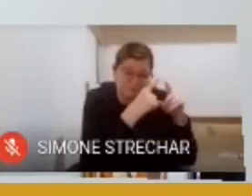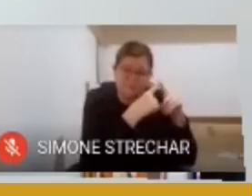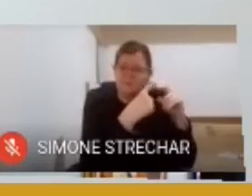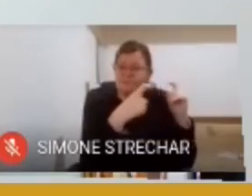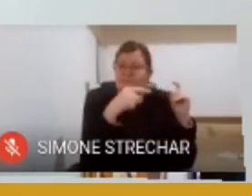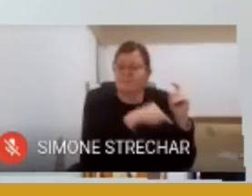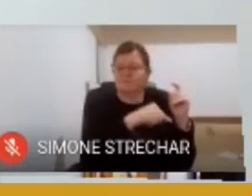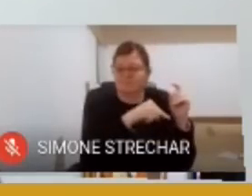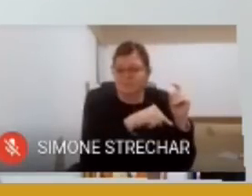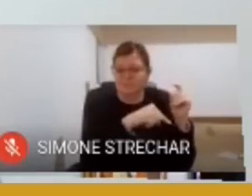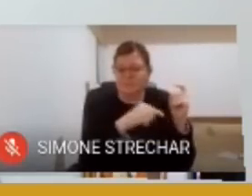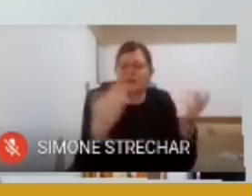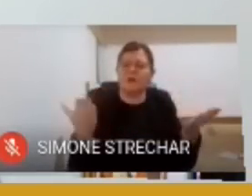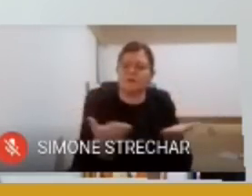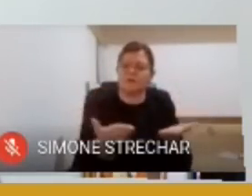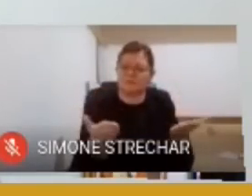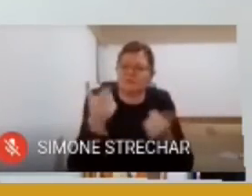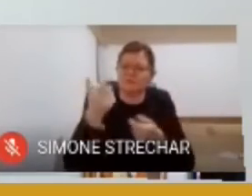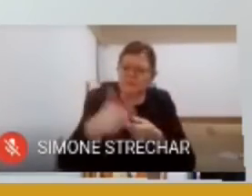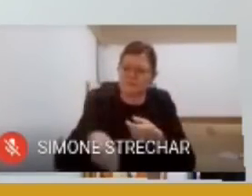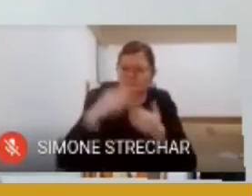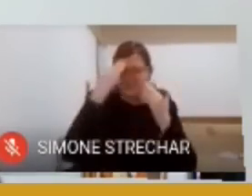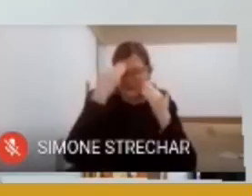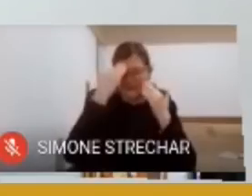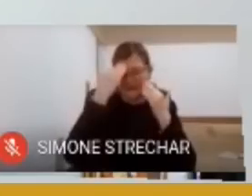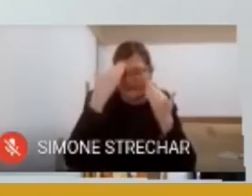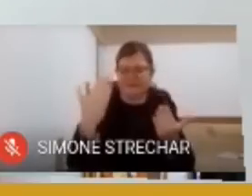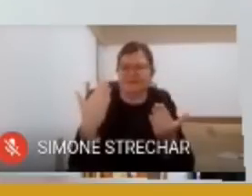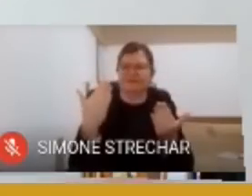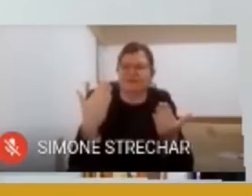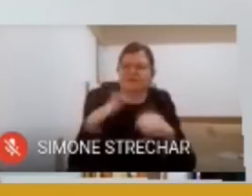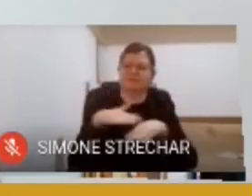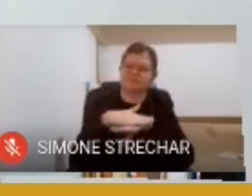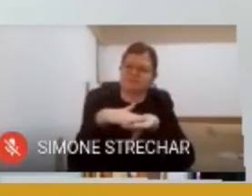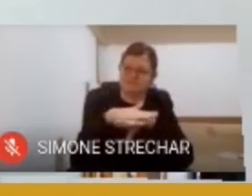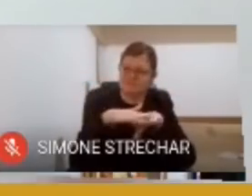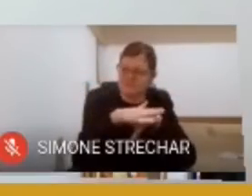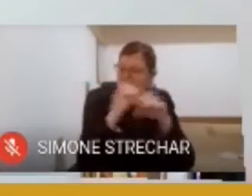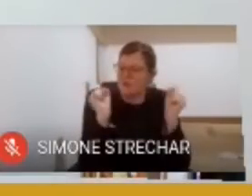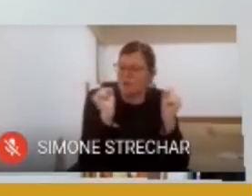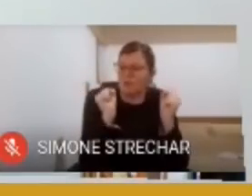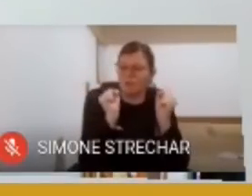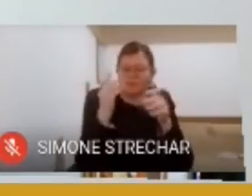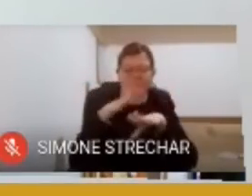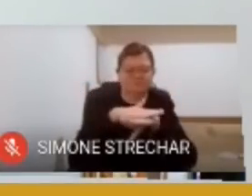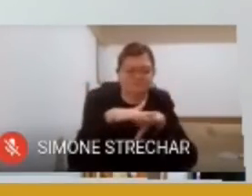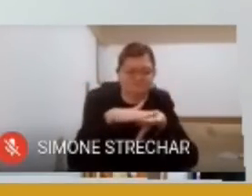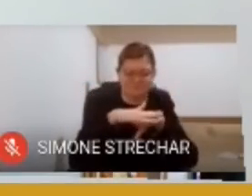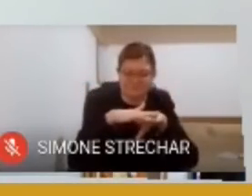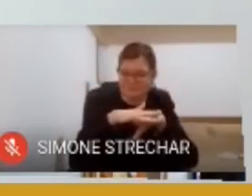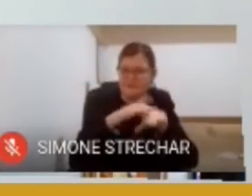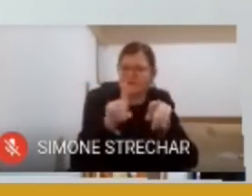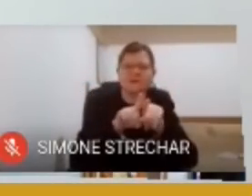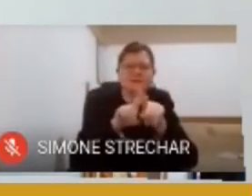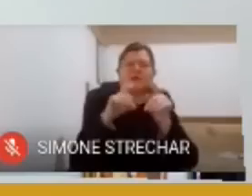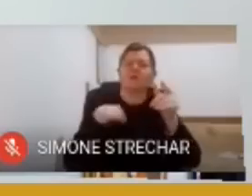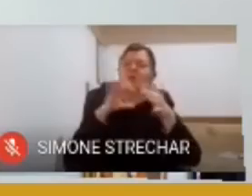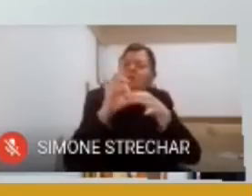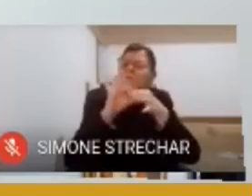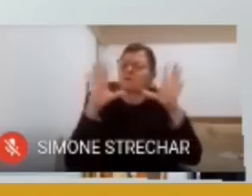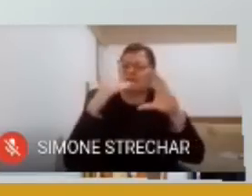nós discutimos os assuntos de forma democrática, de forma ética e, o principal de tudo, de forma